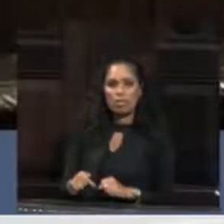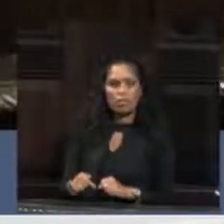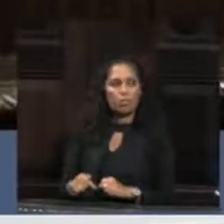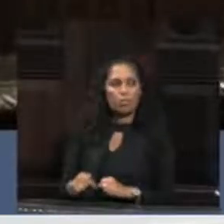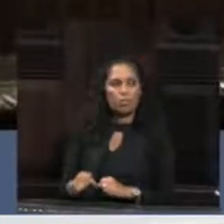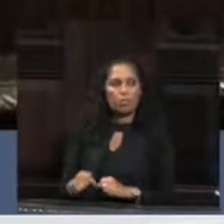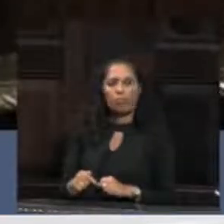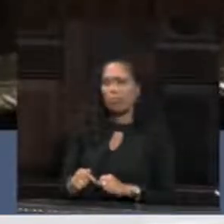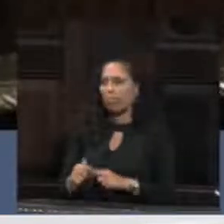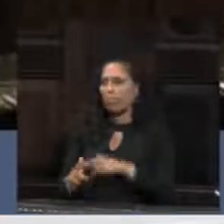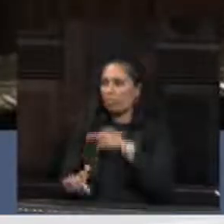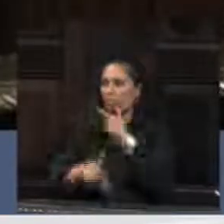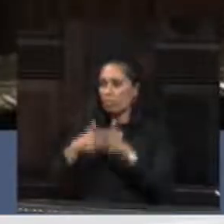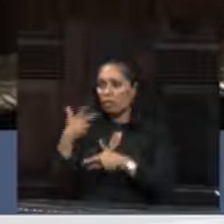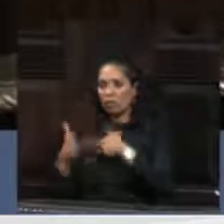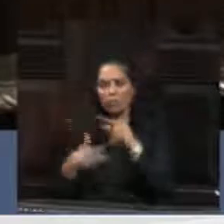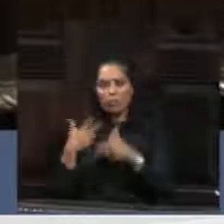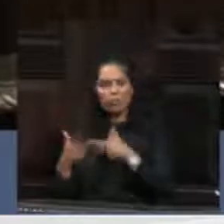falando